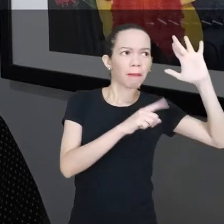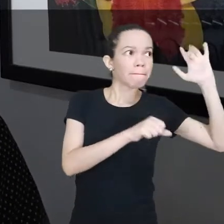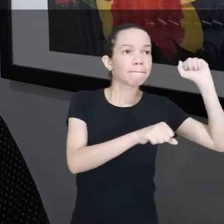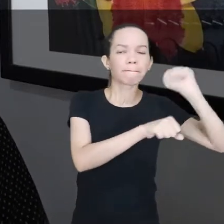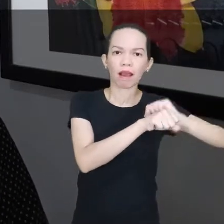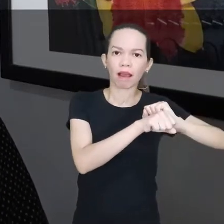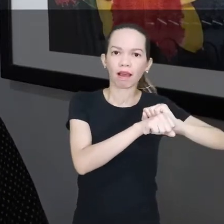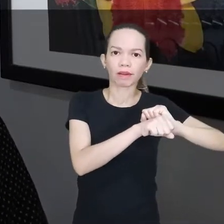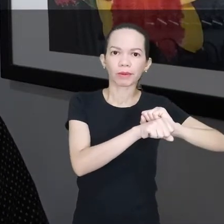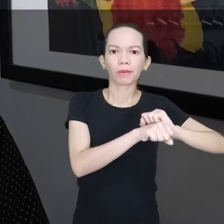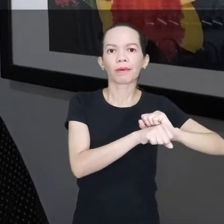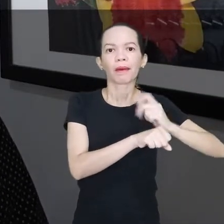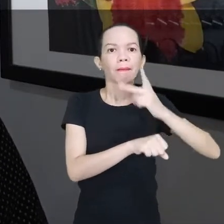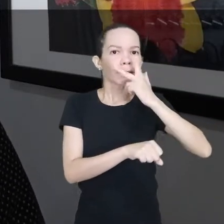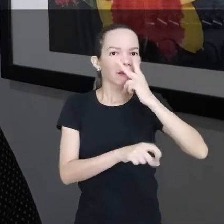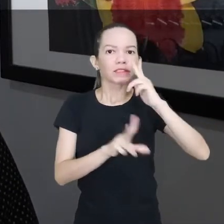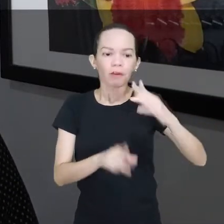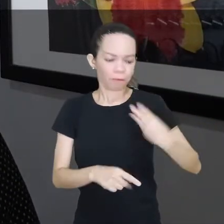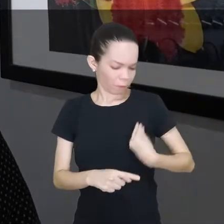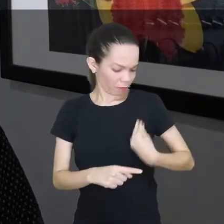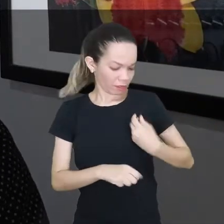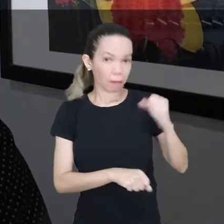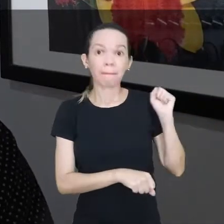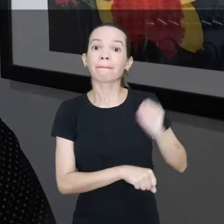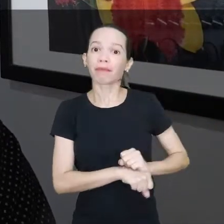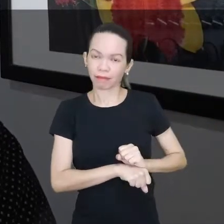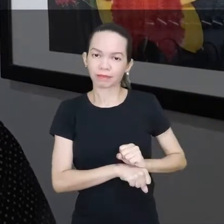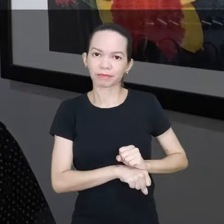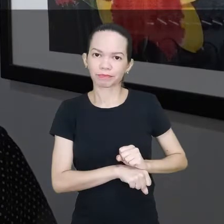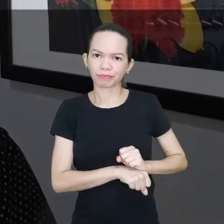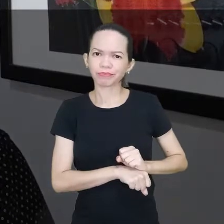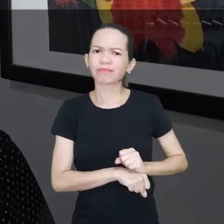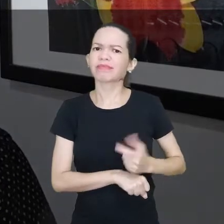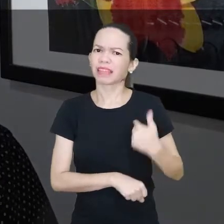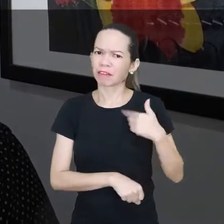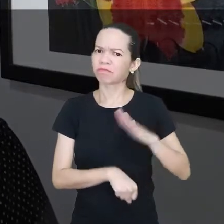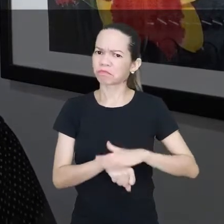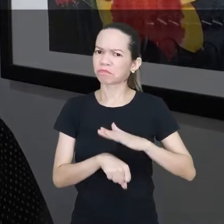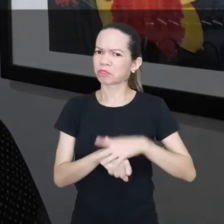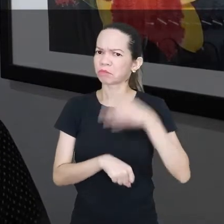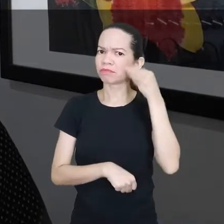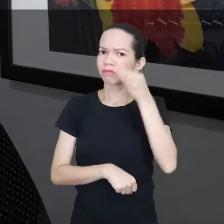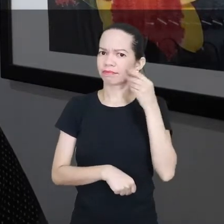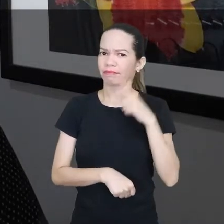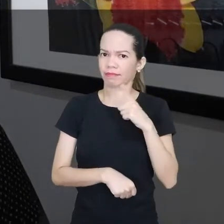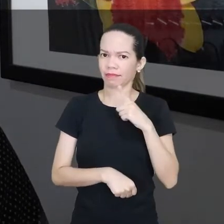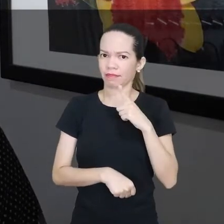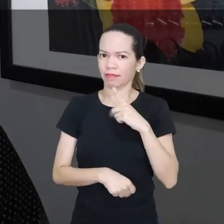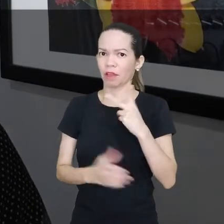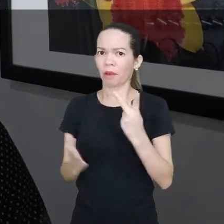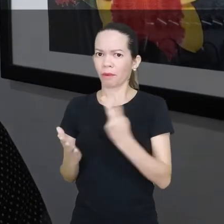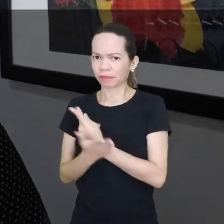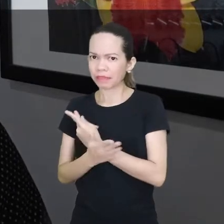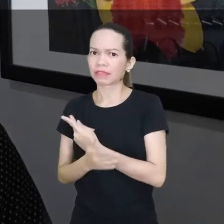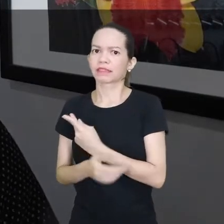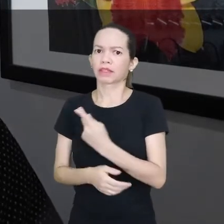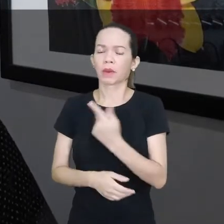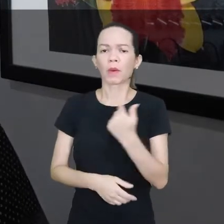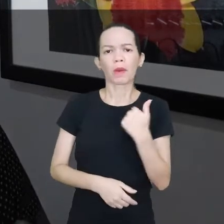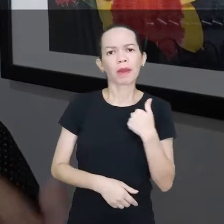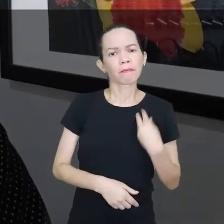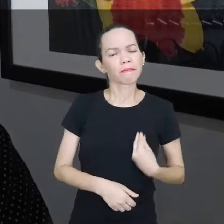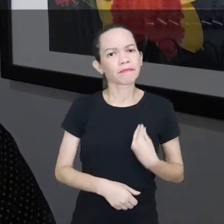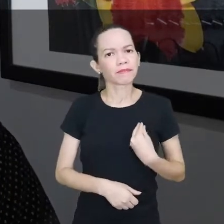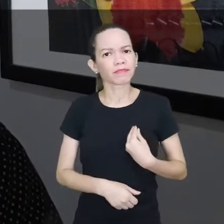para de viver. Isso é uma realidade. Passei por isso no meio dessa pandemia. Quando eu parei de